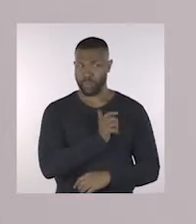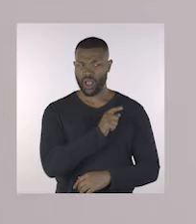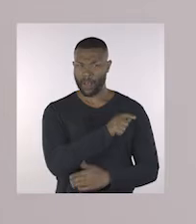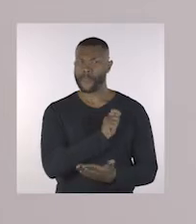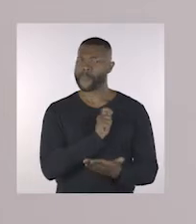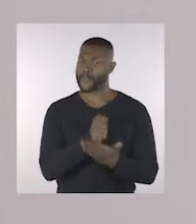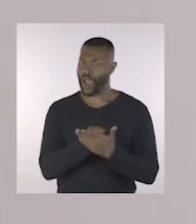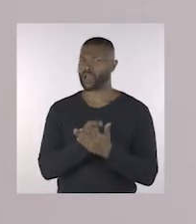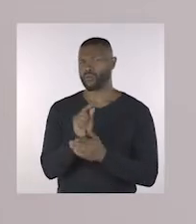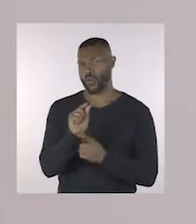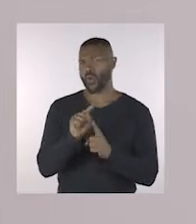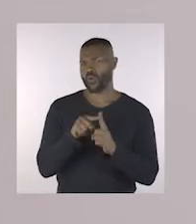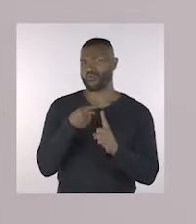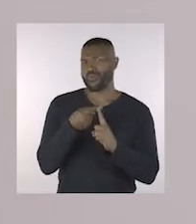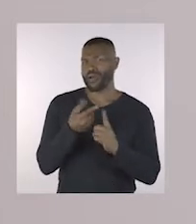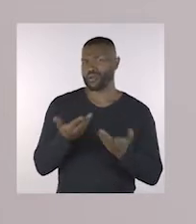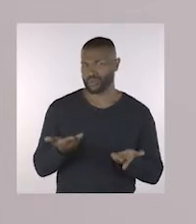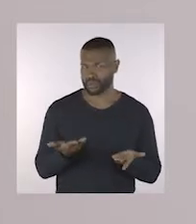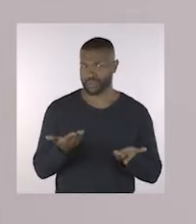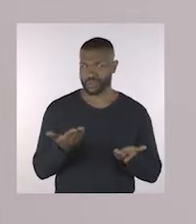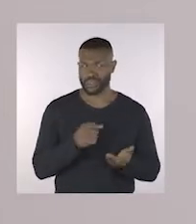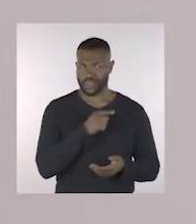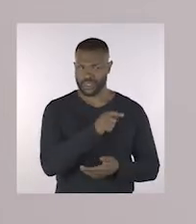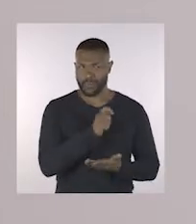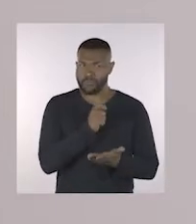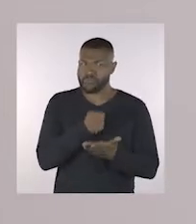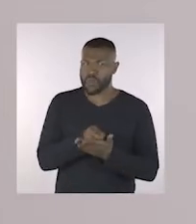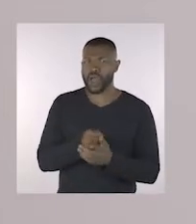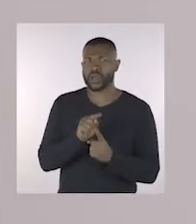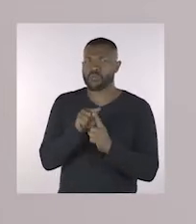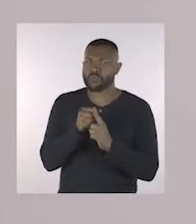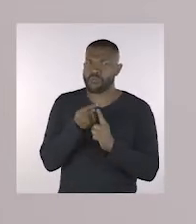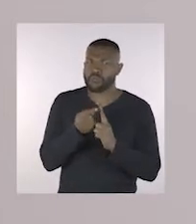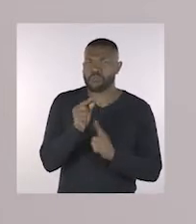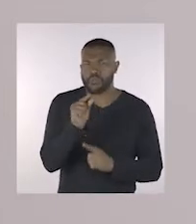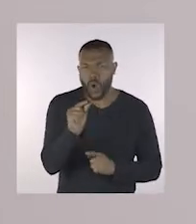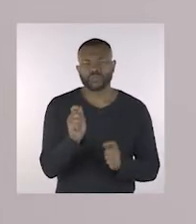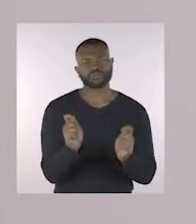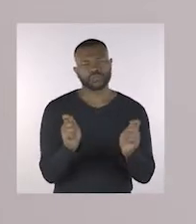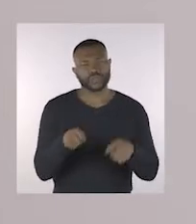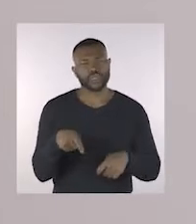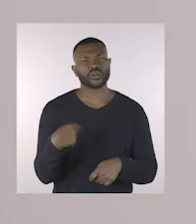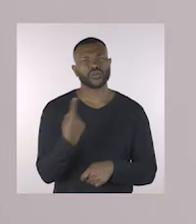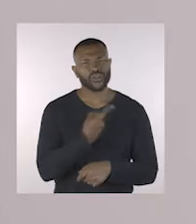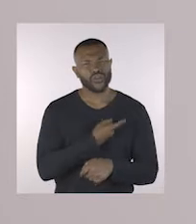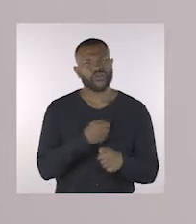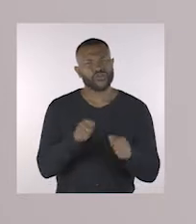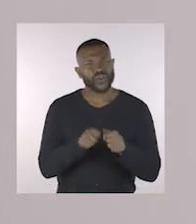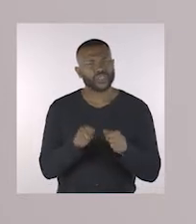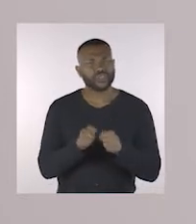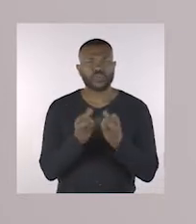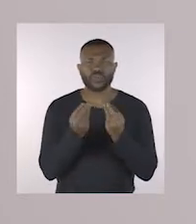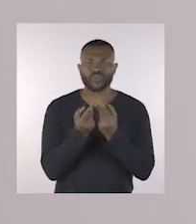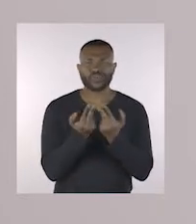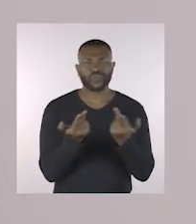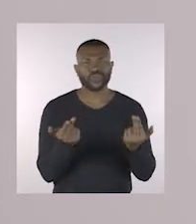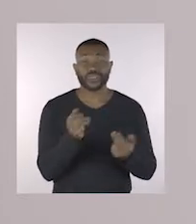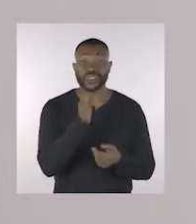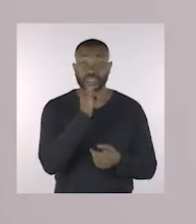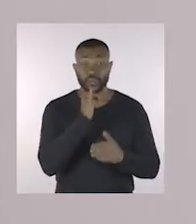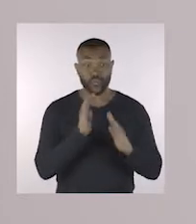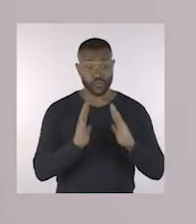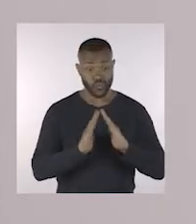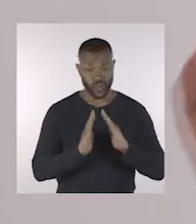têm muito eles pagam um pouco mais e esse um pouco mais deles é suficiente para gente fazer muita